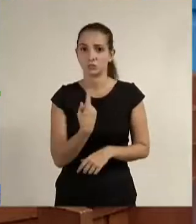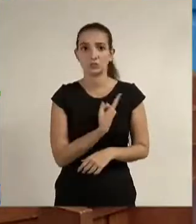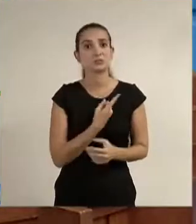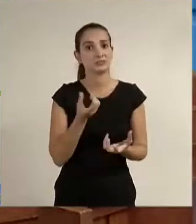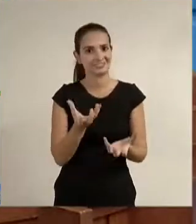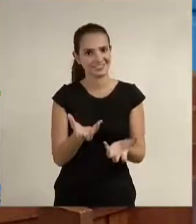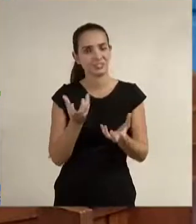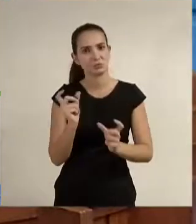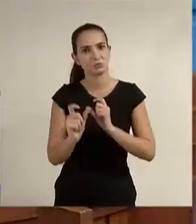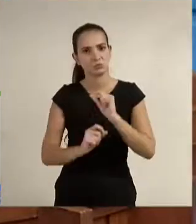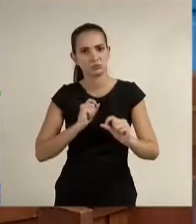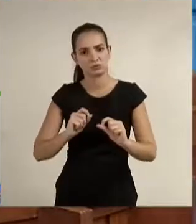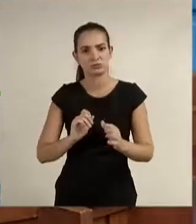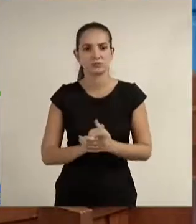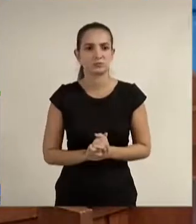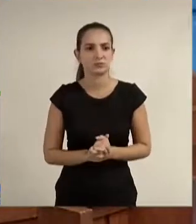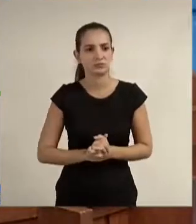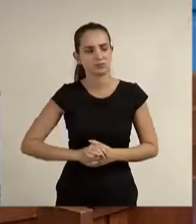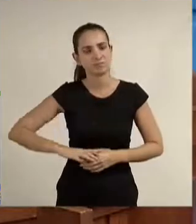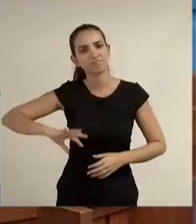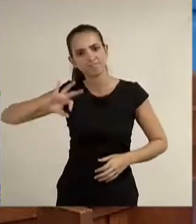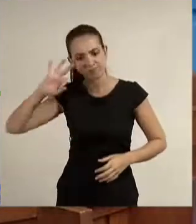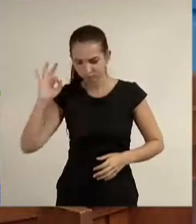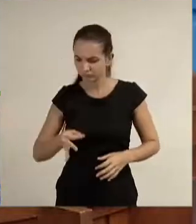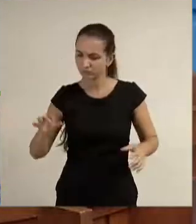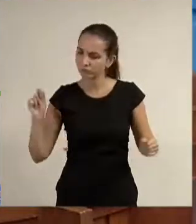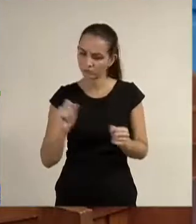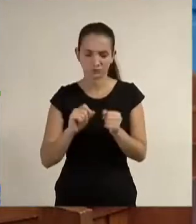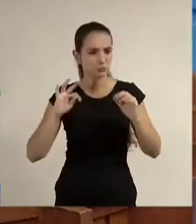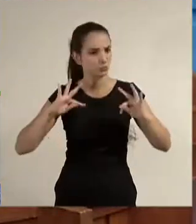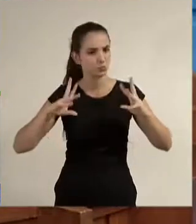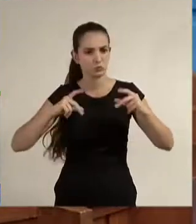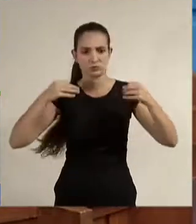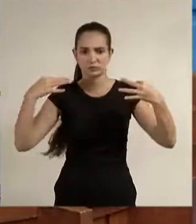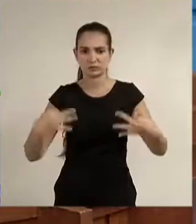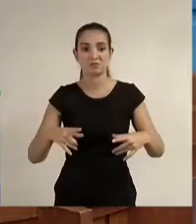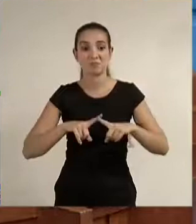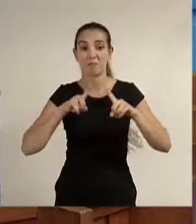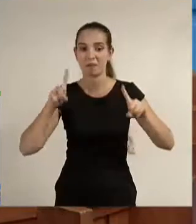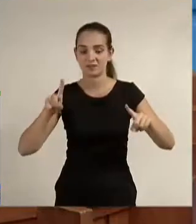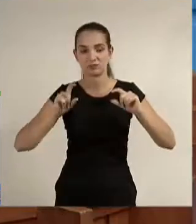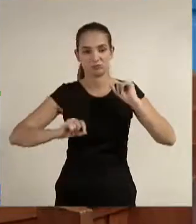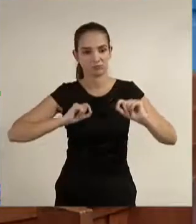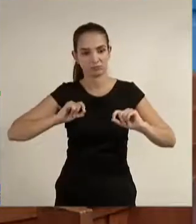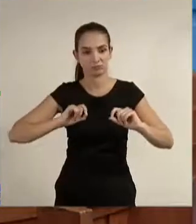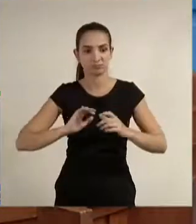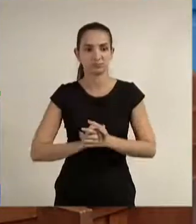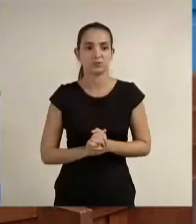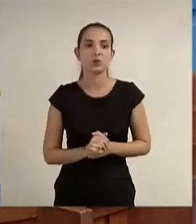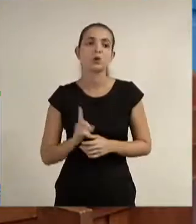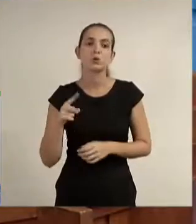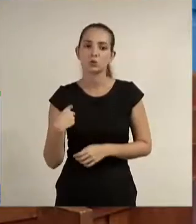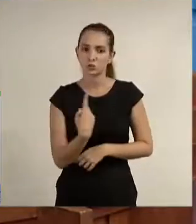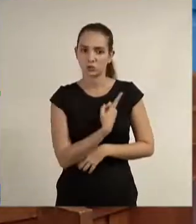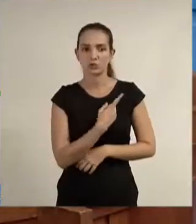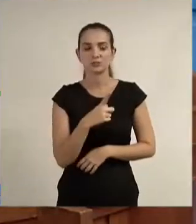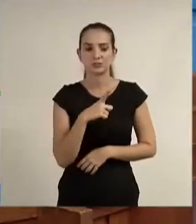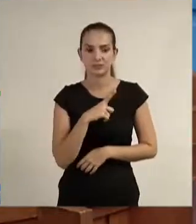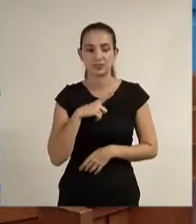logo, isto seja feito. Mas, além disso, Nós temos